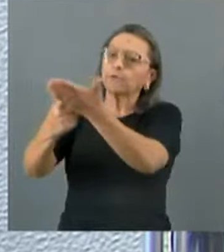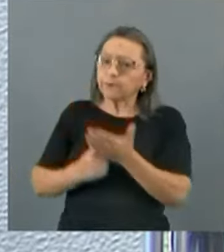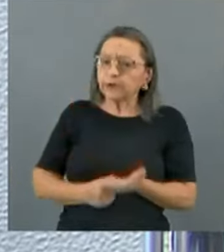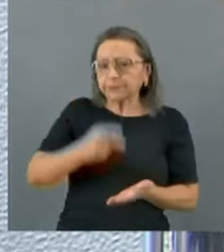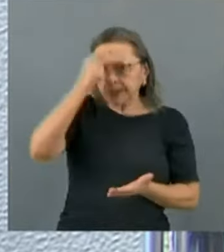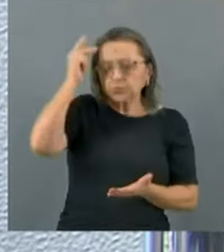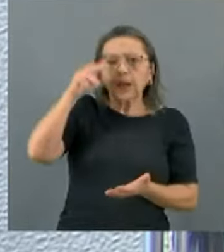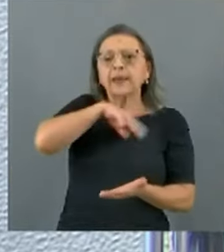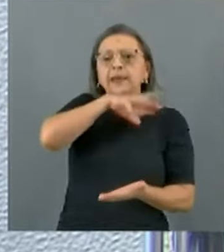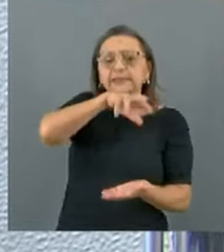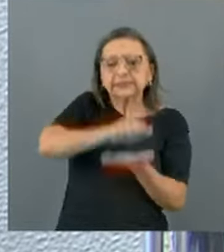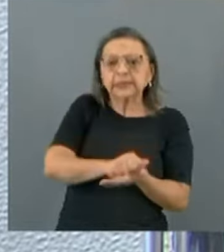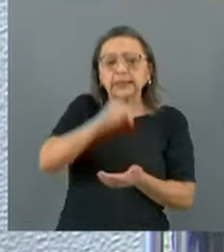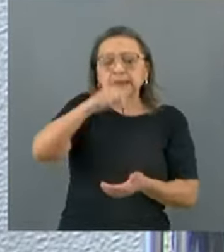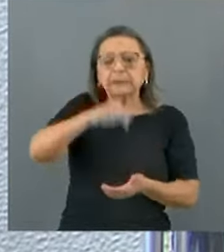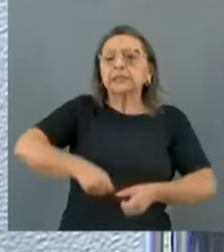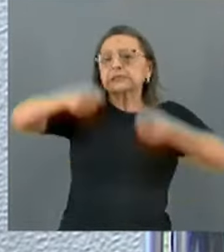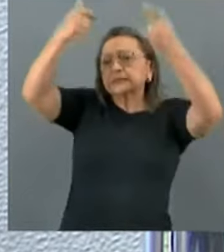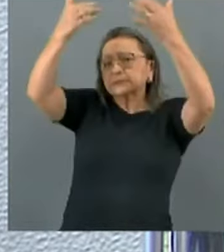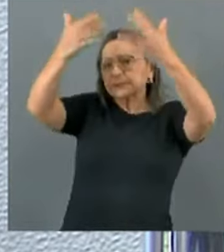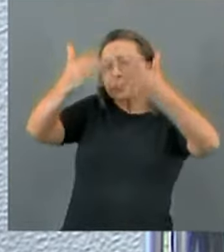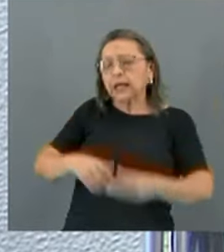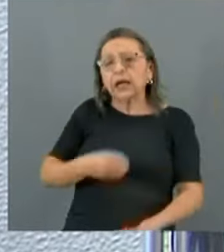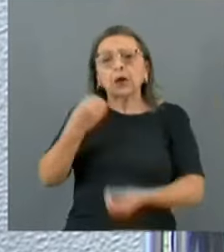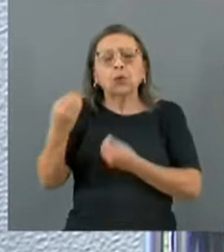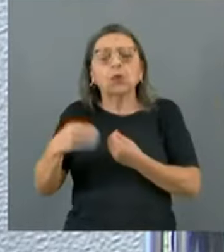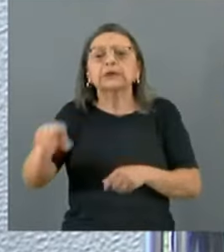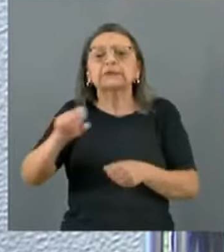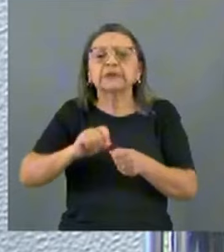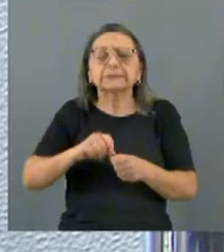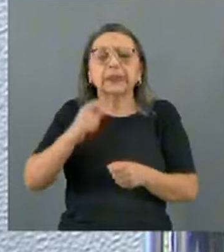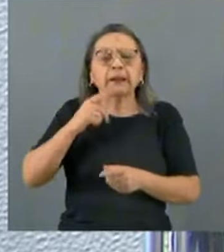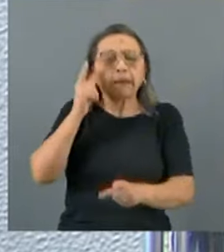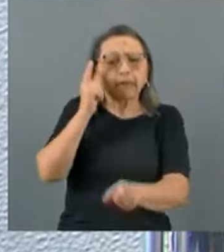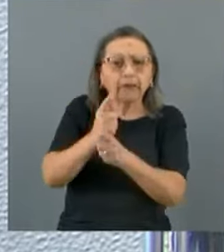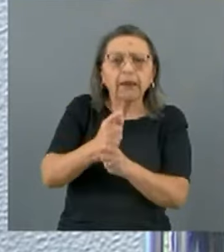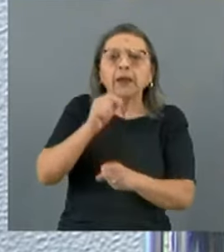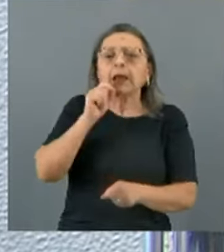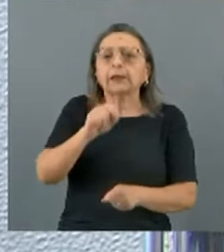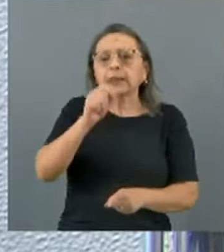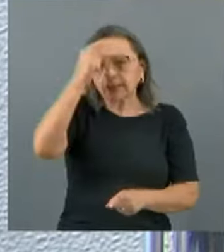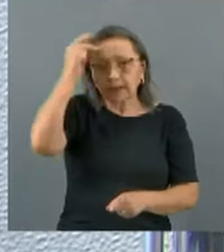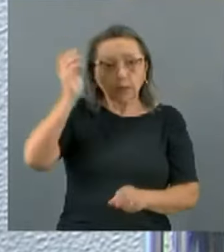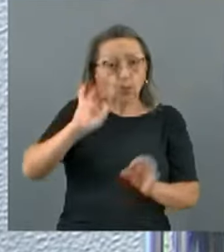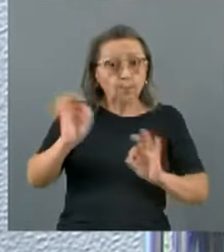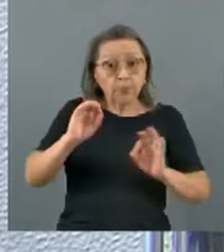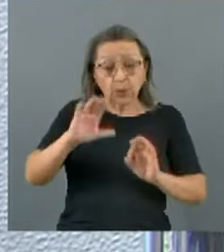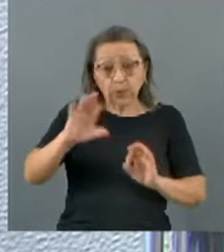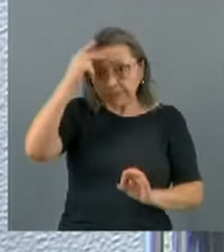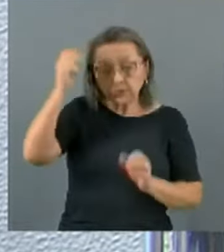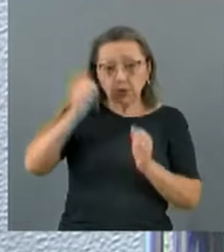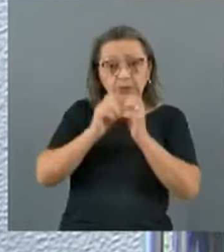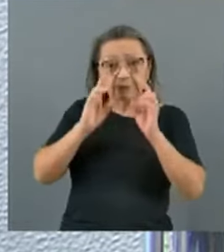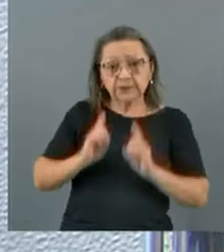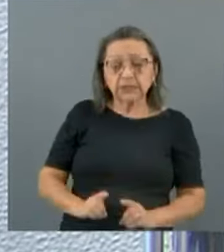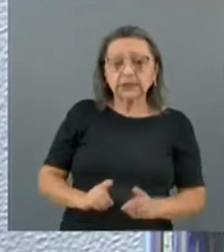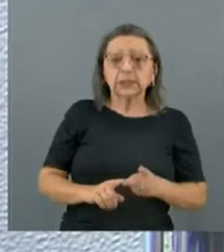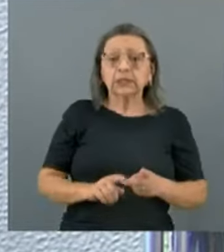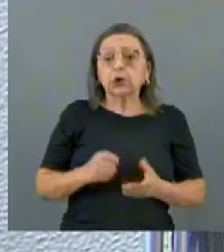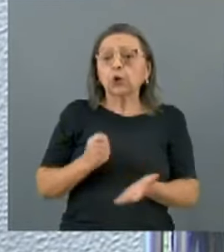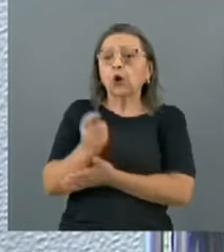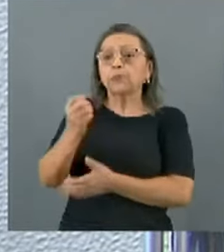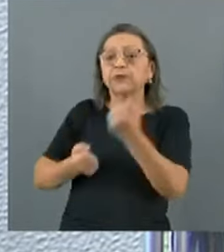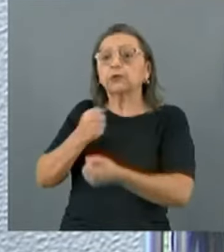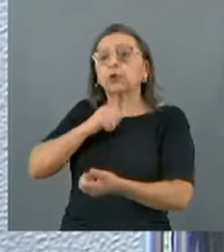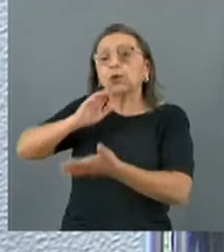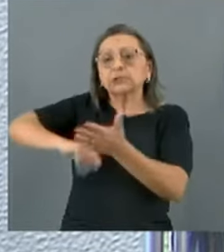casa, para explicar qual é a maneira que eles fazem para identificar aquele que não é uma pessoa com deficiência e compra o veículo com